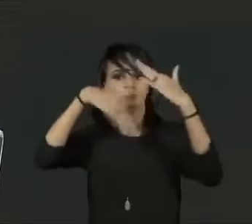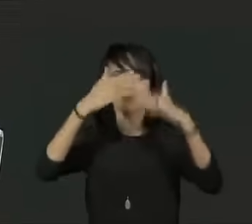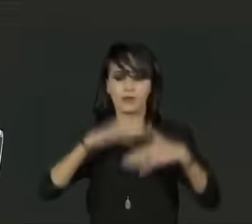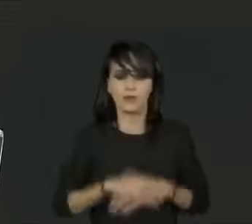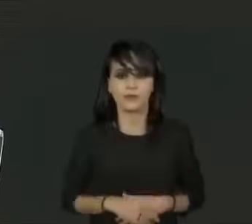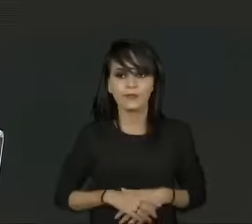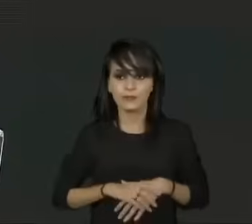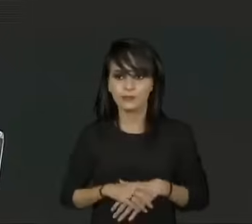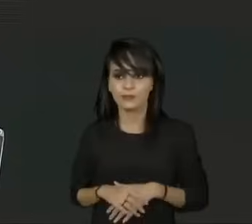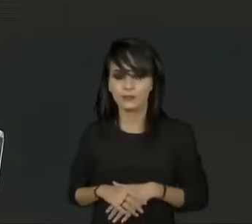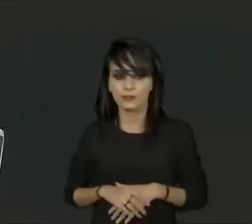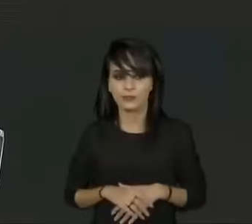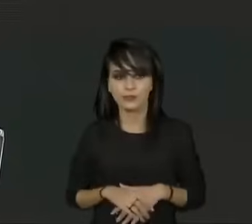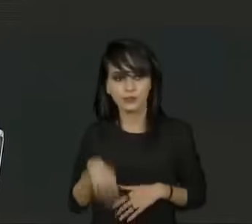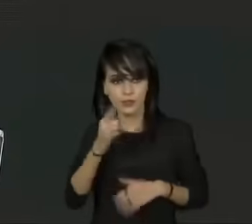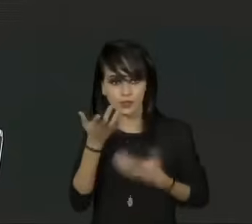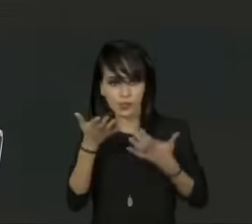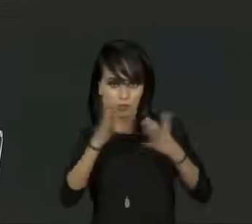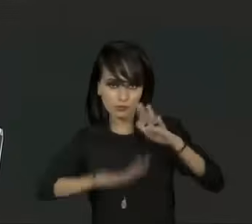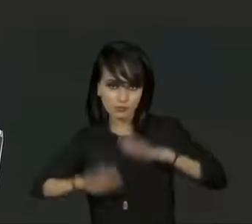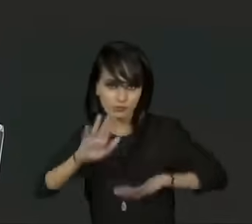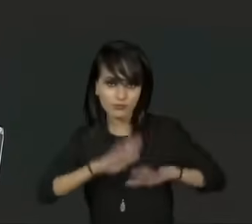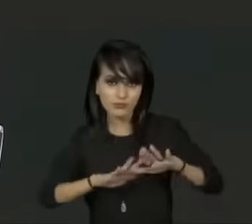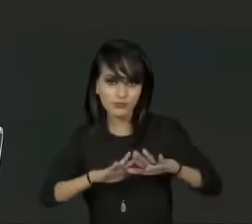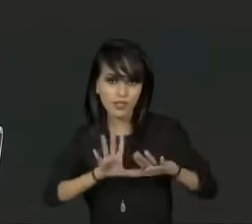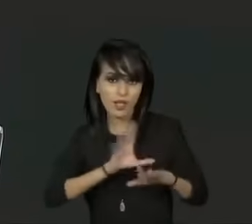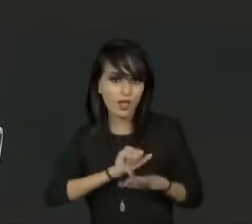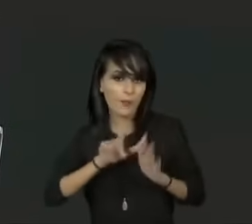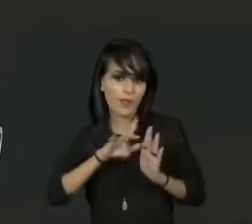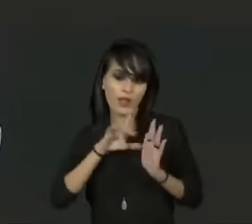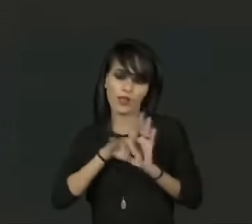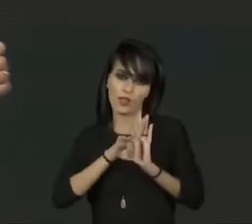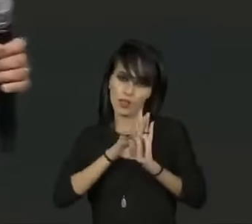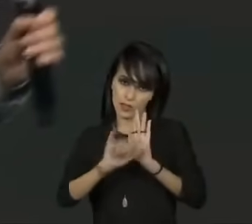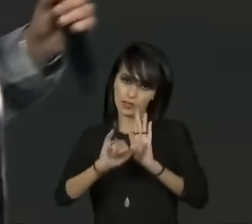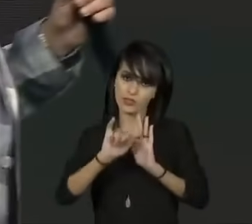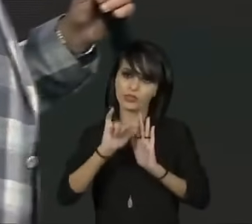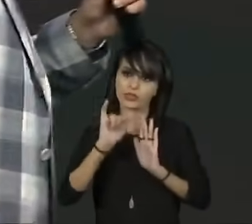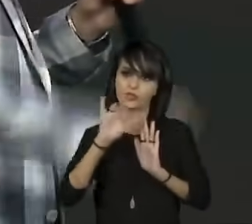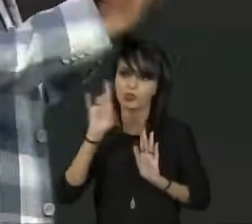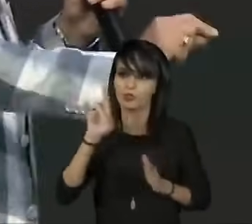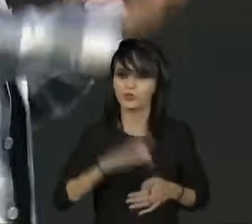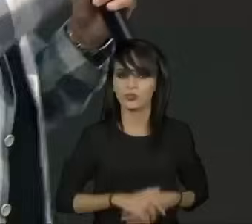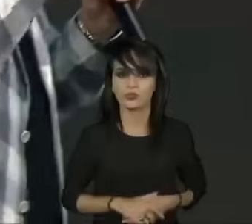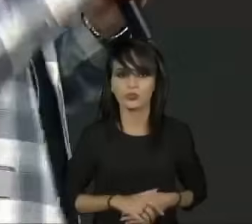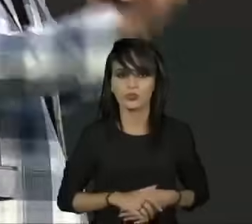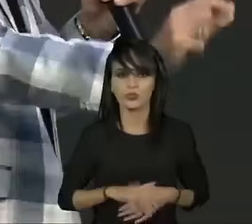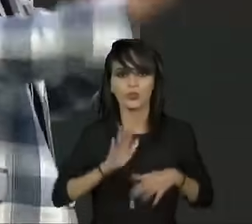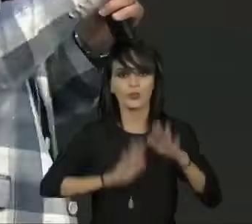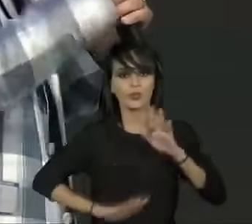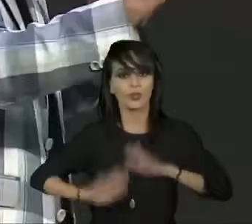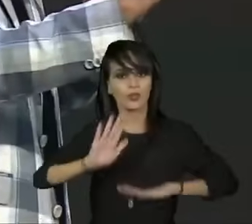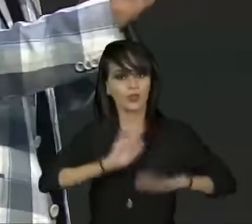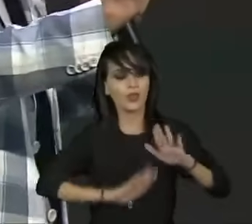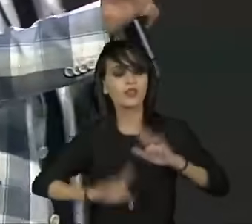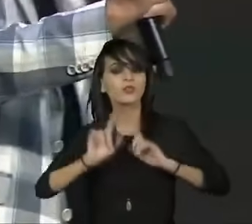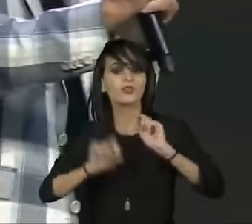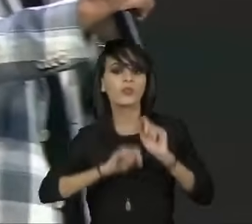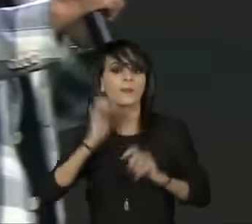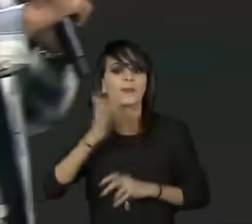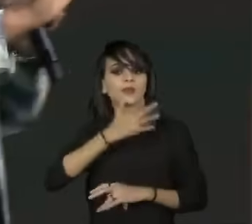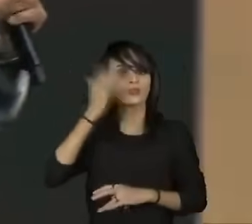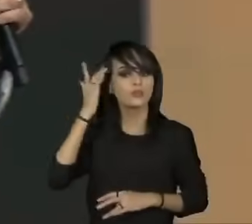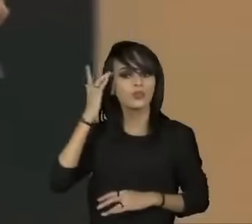prosperar Então você quer ser Prudente Ame a lei de Deus Prudente é a pessoa que